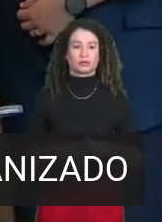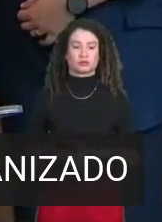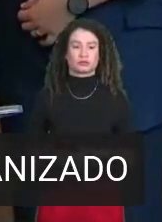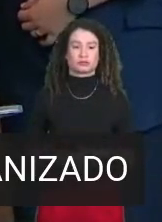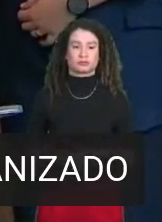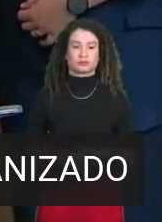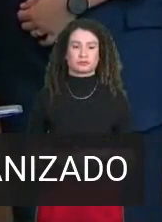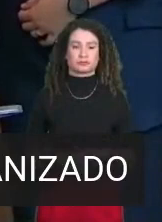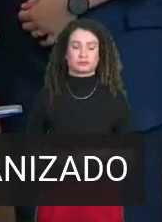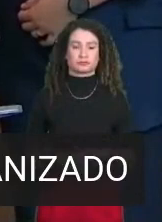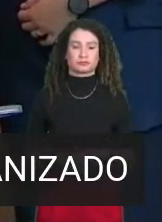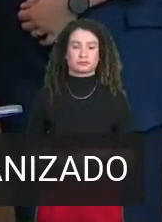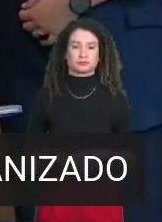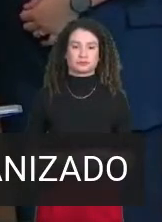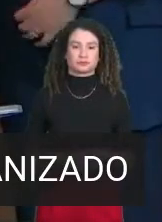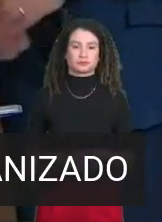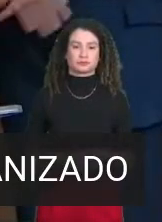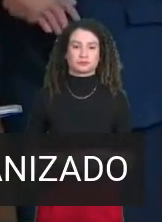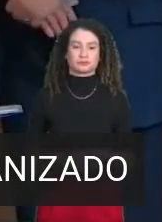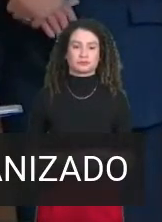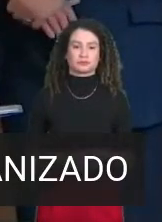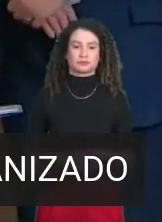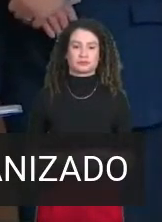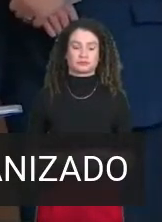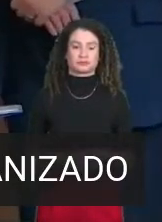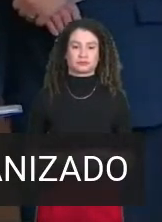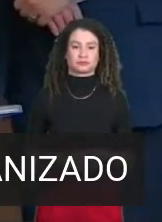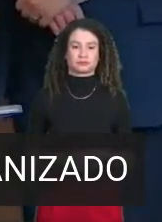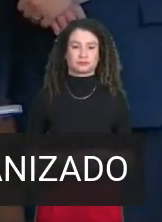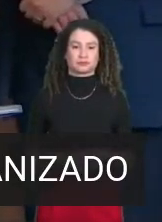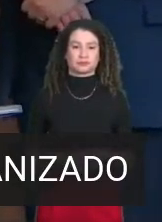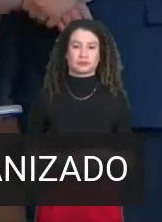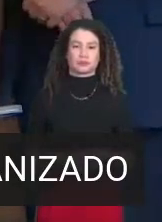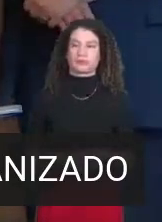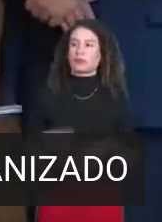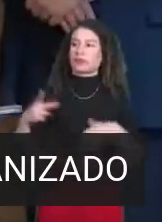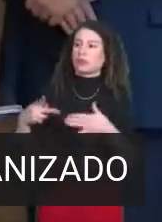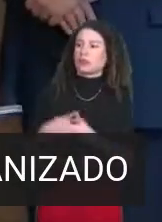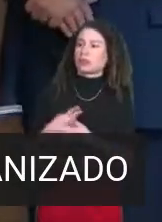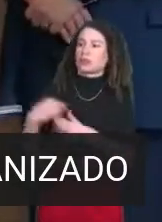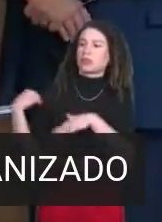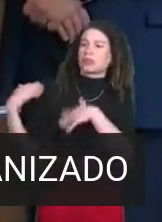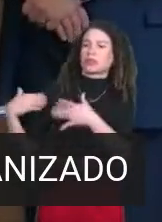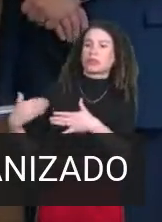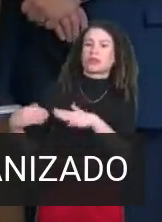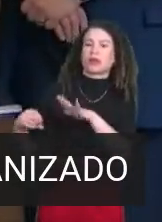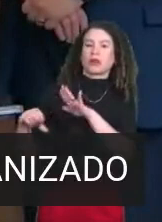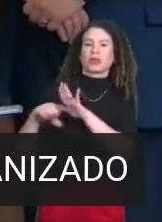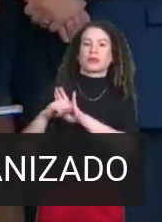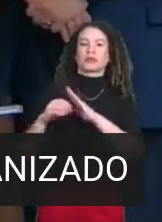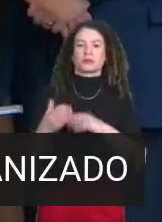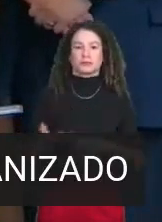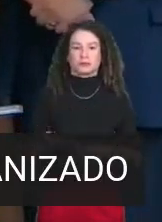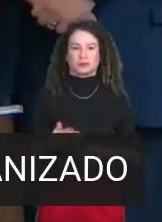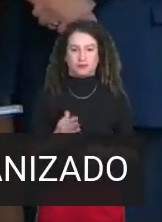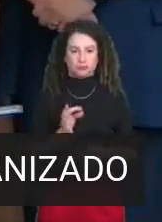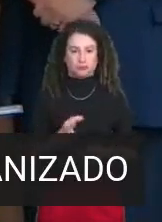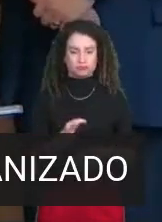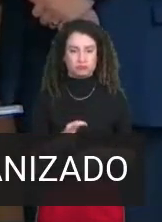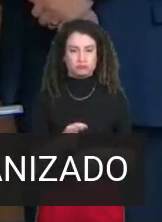Paraíso. Éden. Adão, Eva. Aí cometeram um crime. Surgiu a polícia.